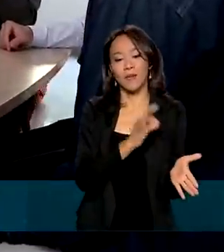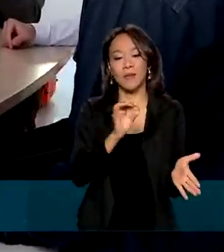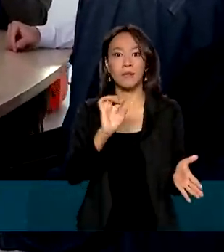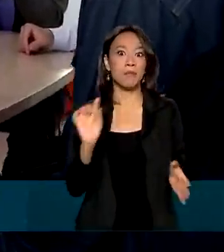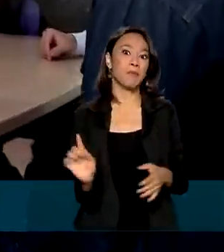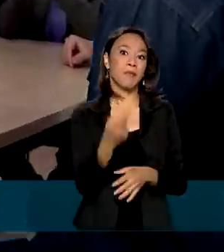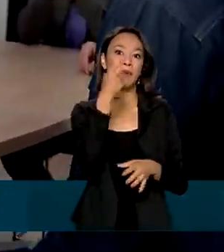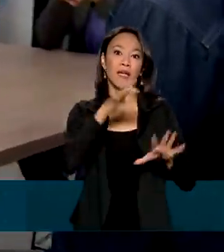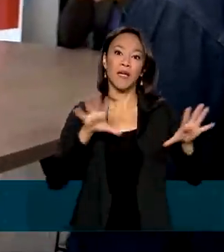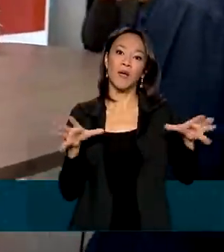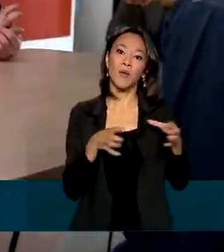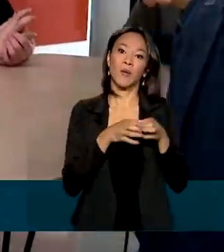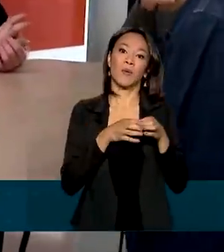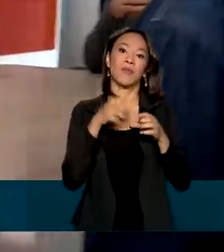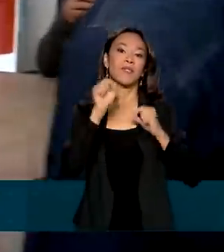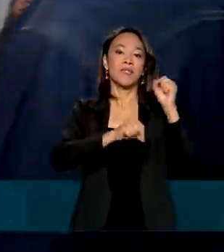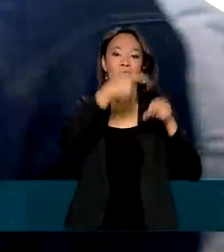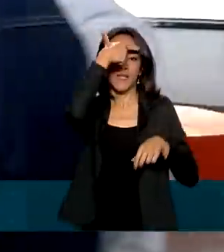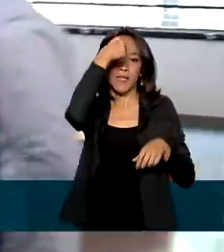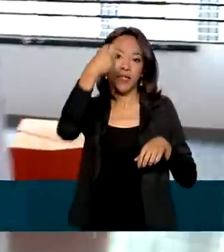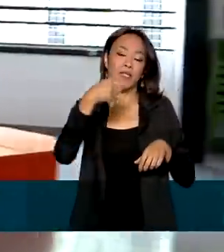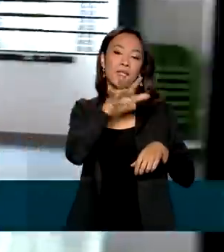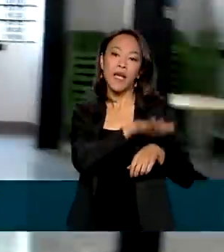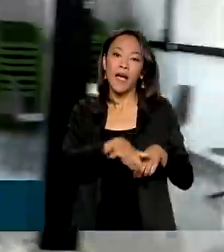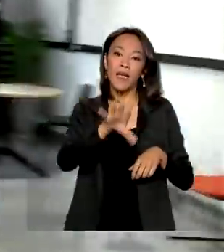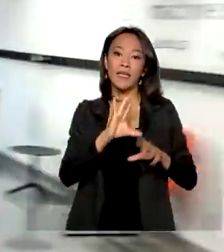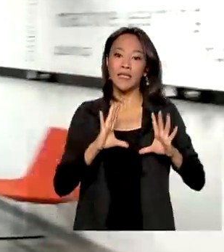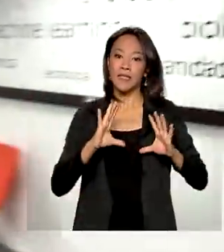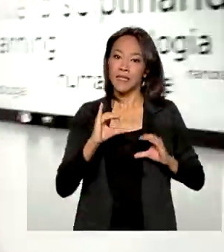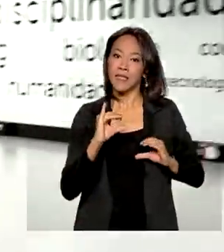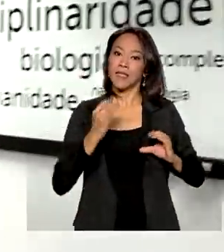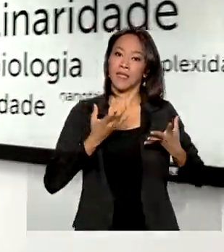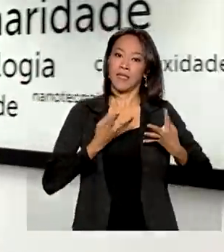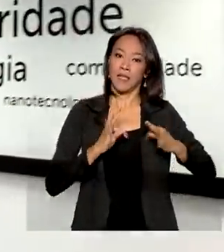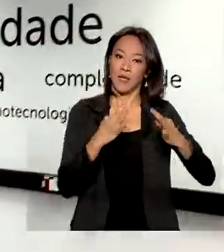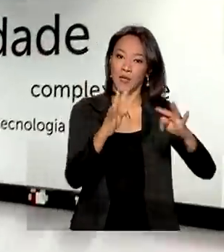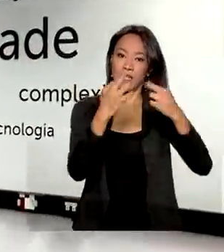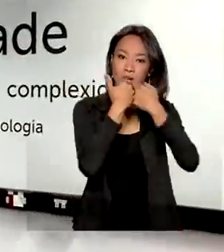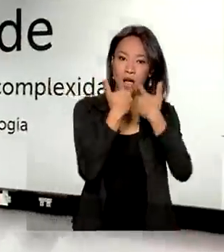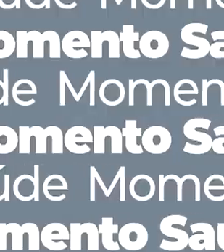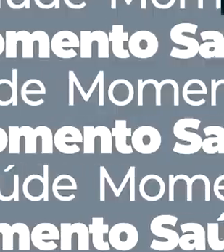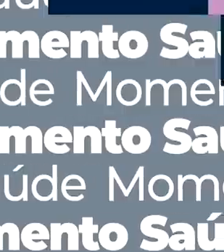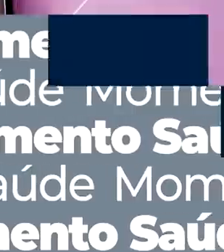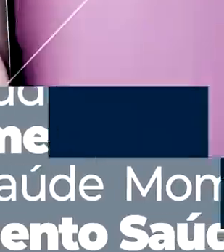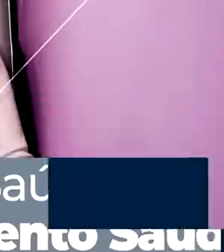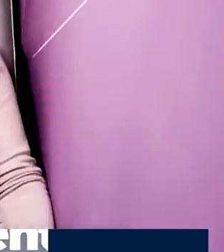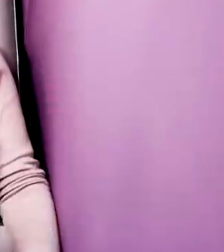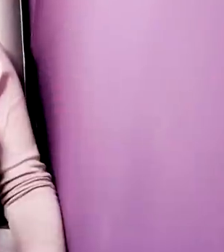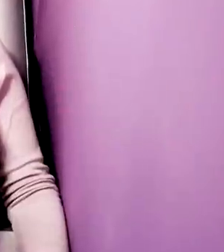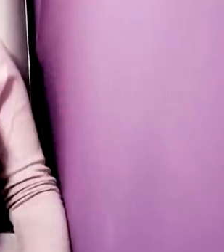para a primeira turma de graduação em Ciência Tecnologia e inovação